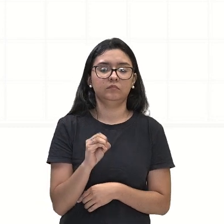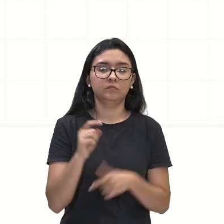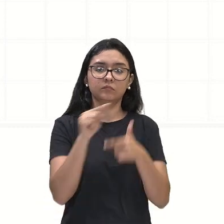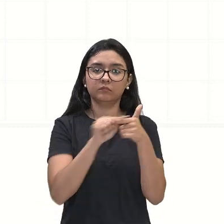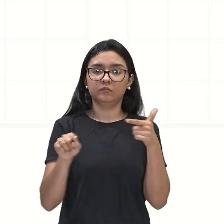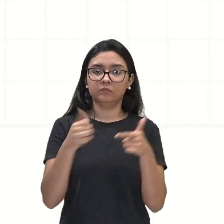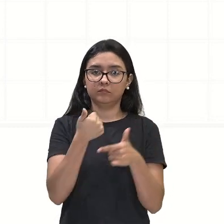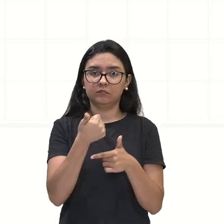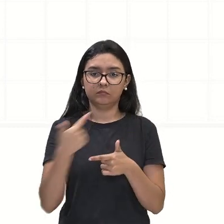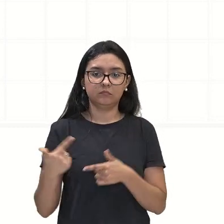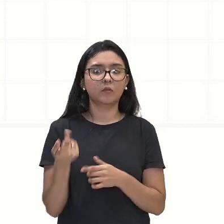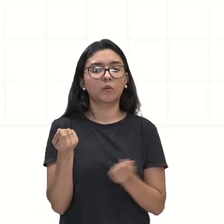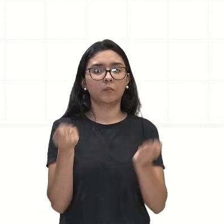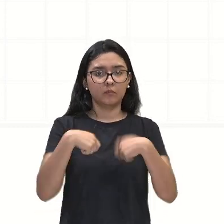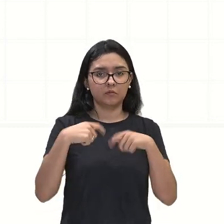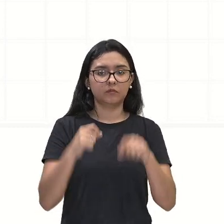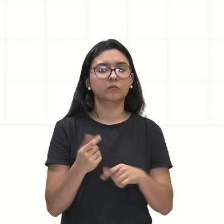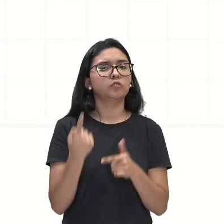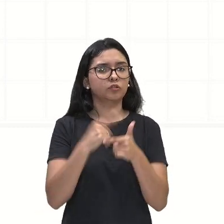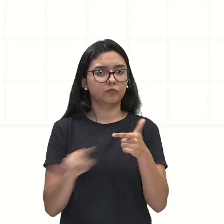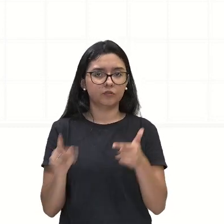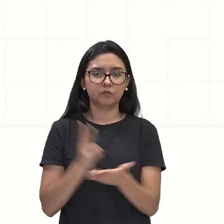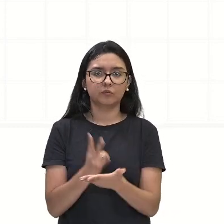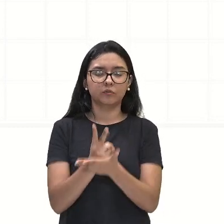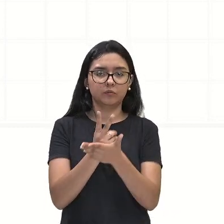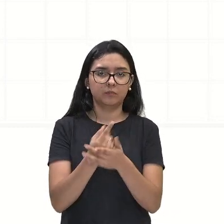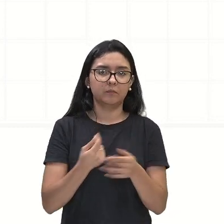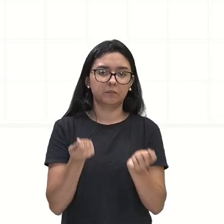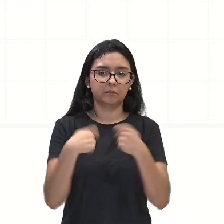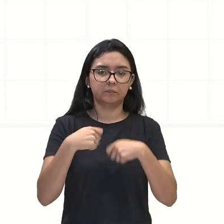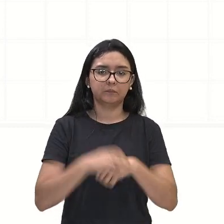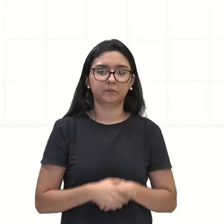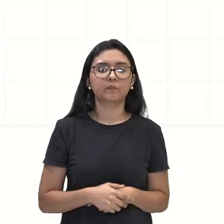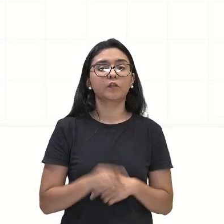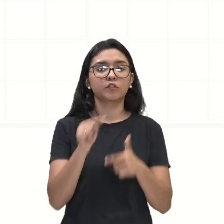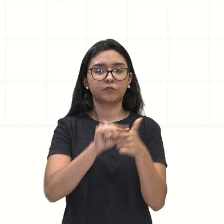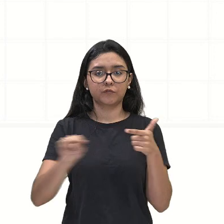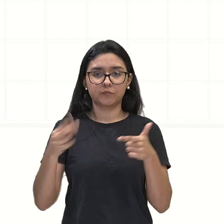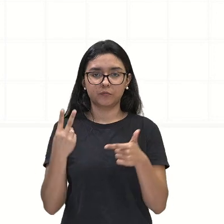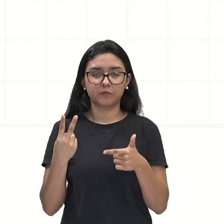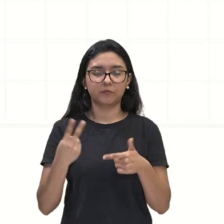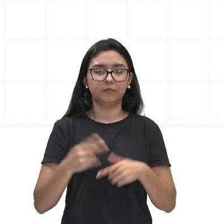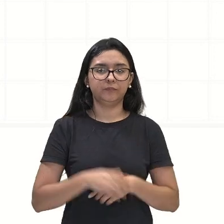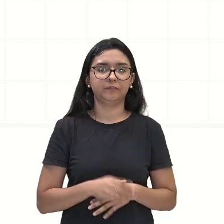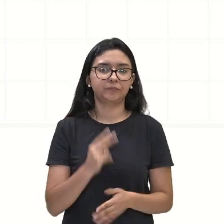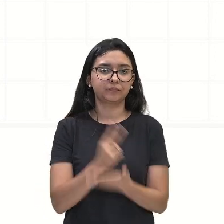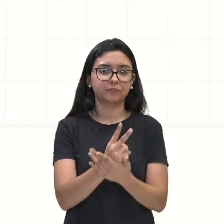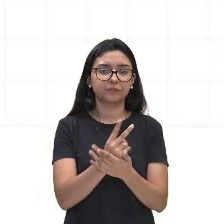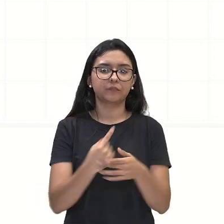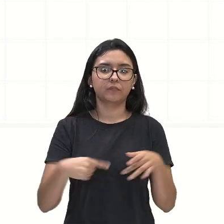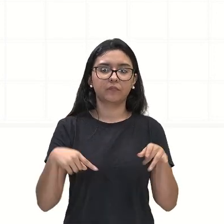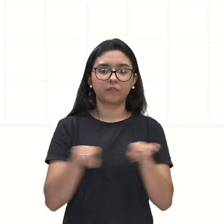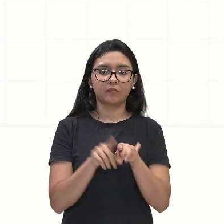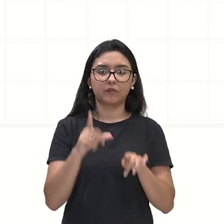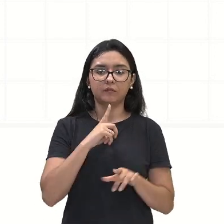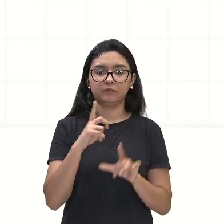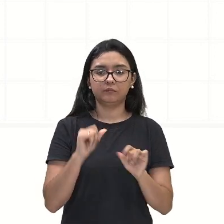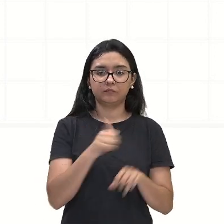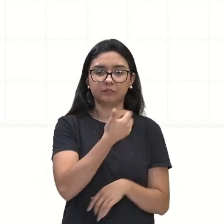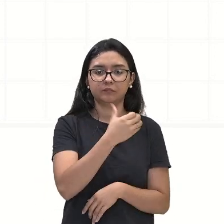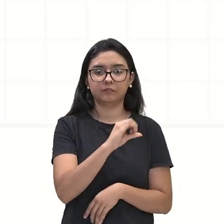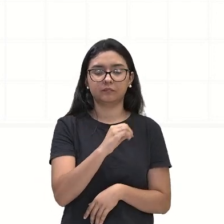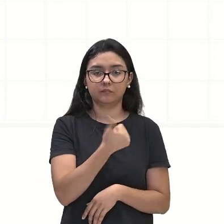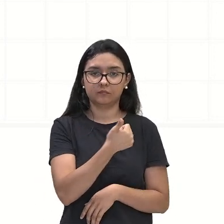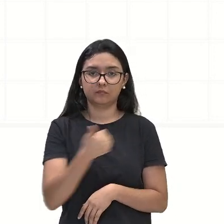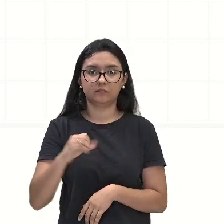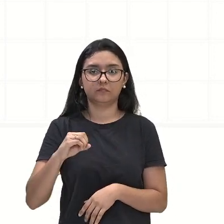Ainda consigo dividir? Consegue dividir por 2 de novo. Eu vou ter que 110 dividido